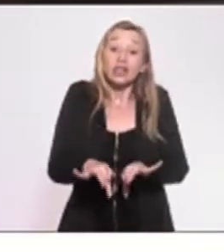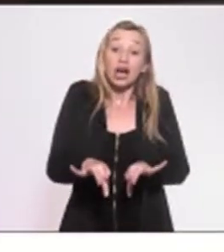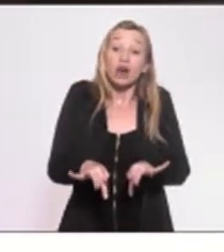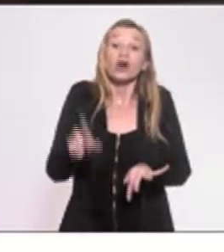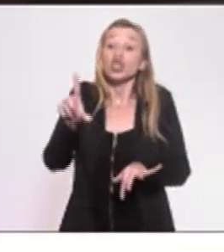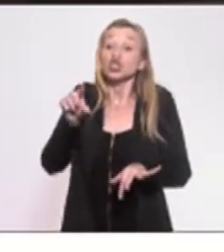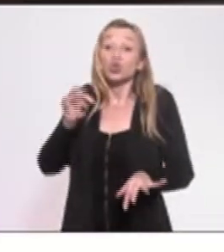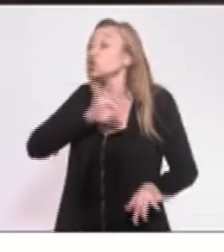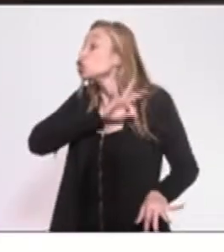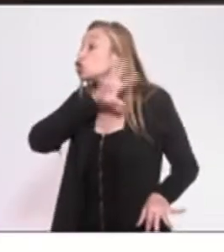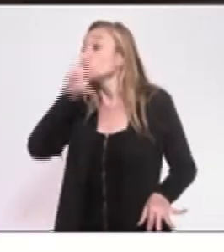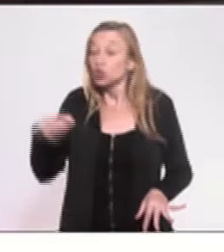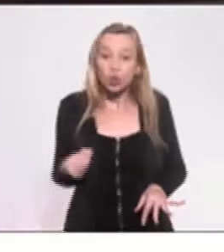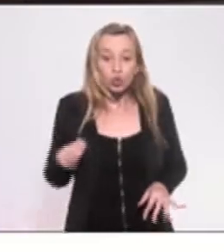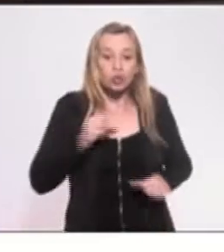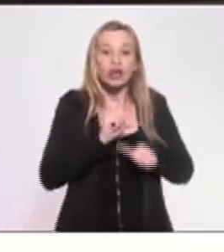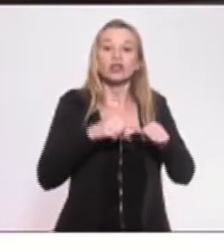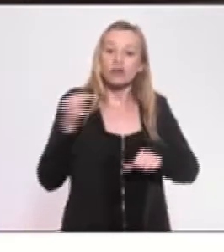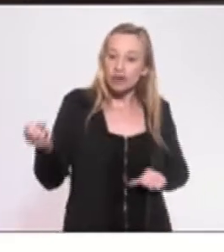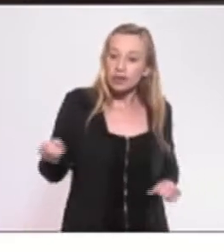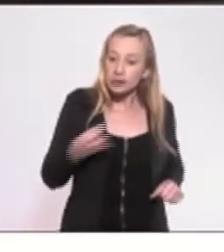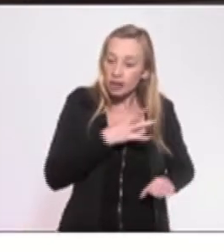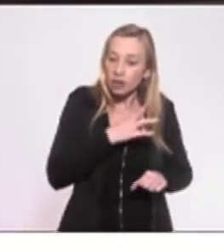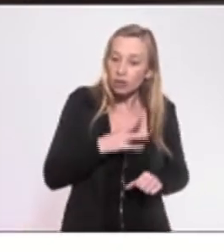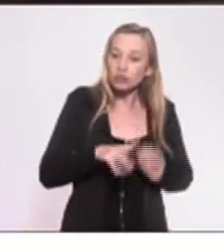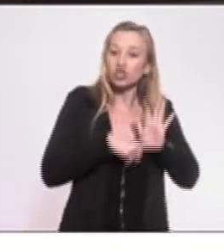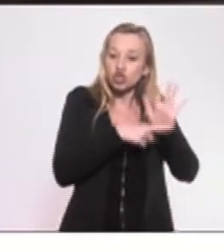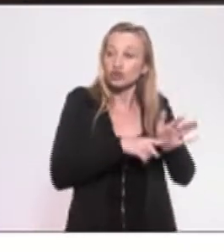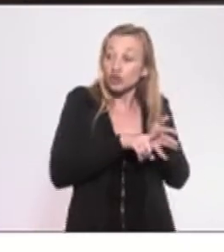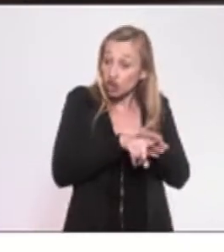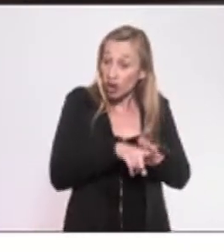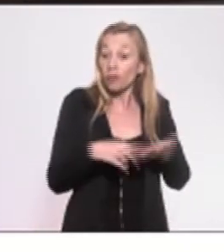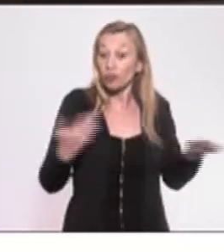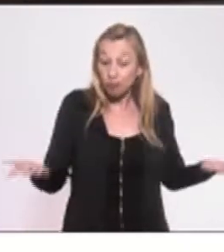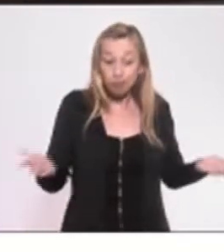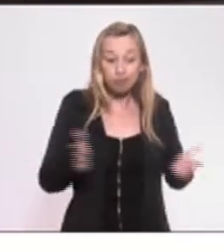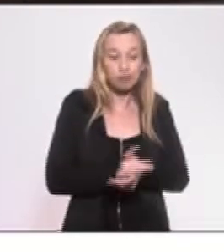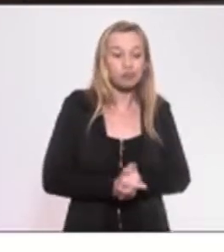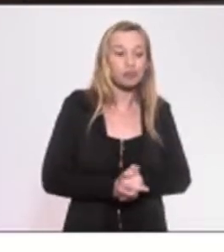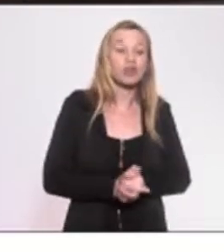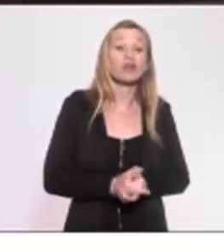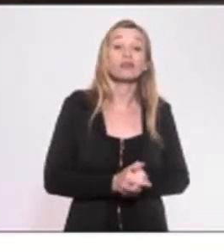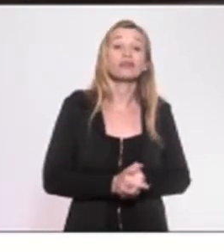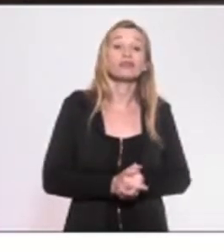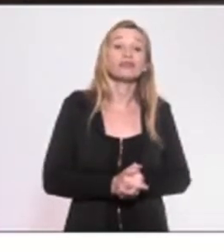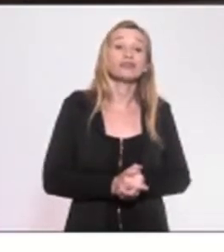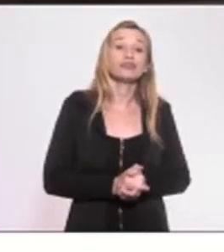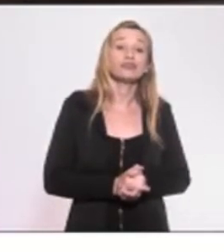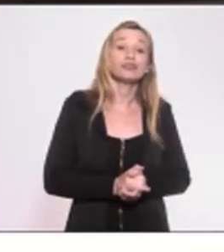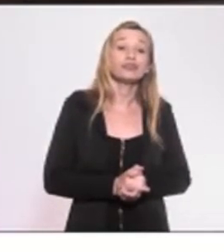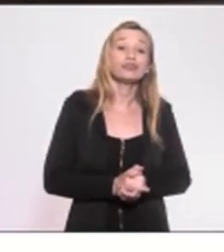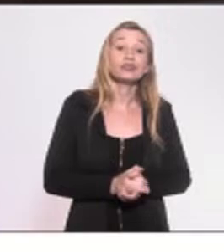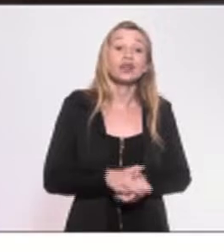imbróglio todo, da renovação do regime de recuperação fiscal, cabe